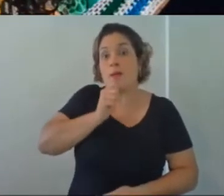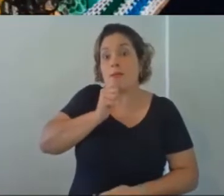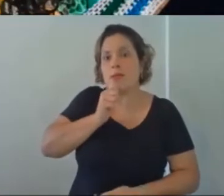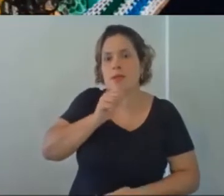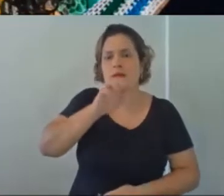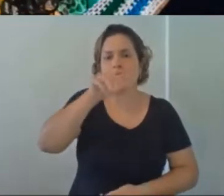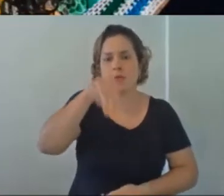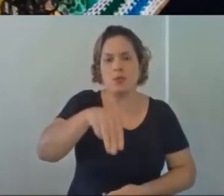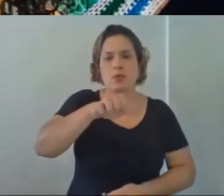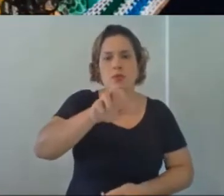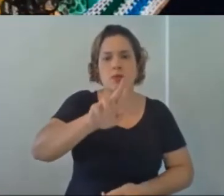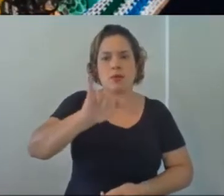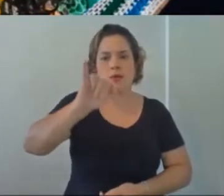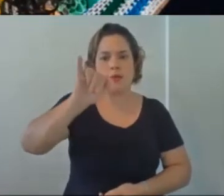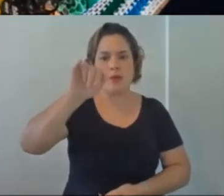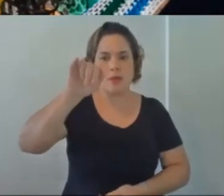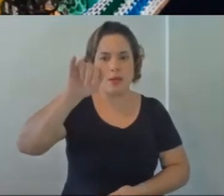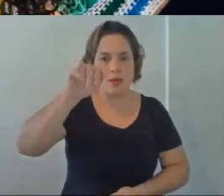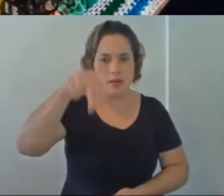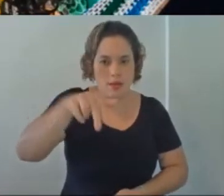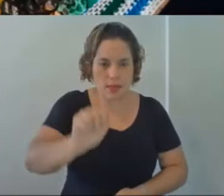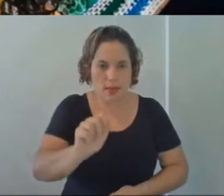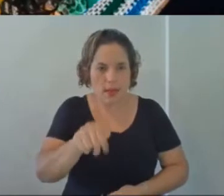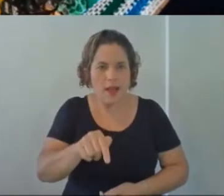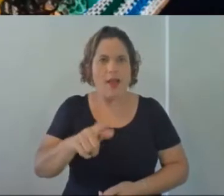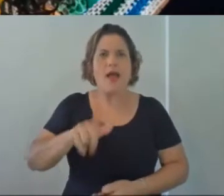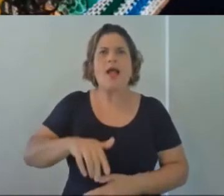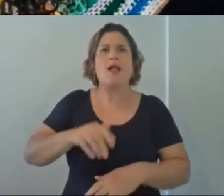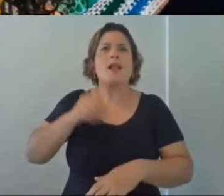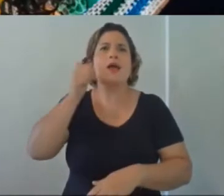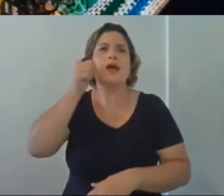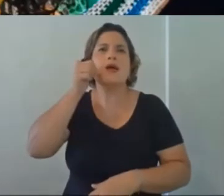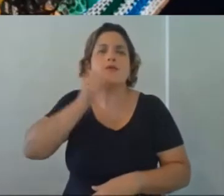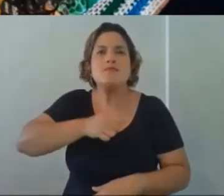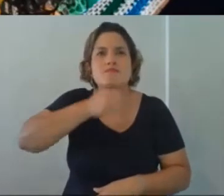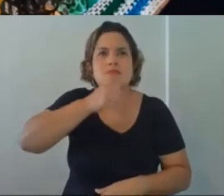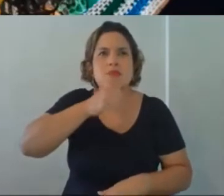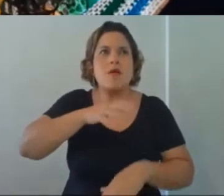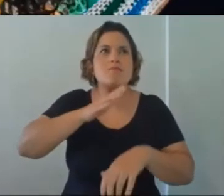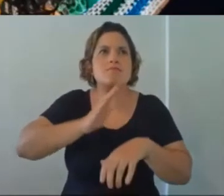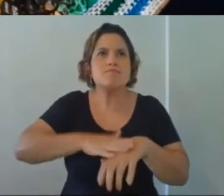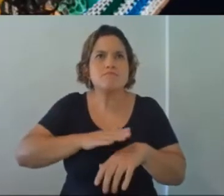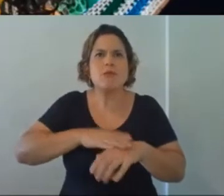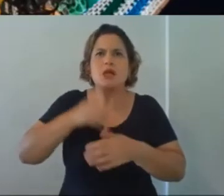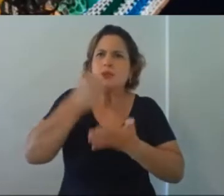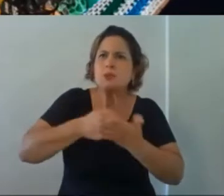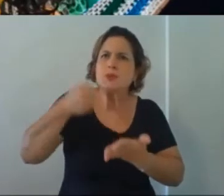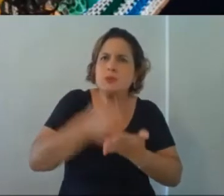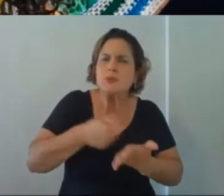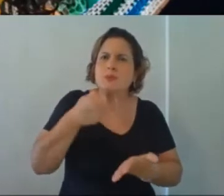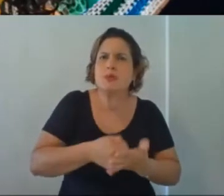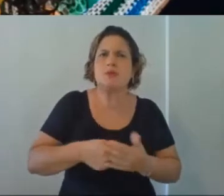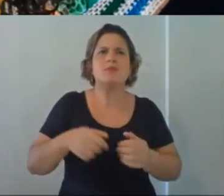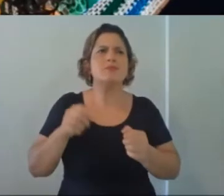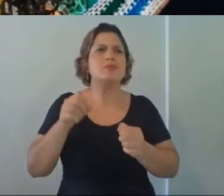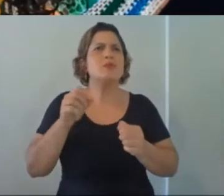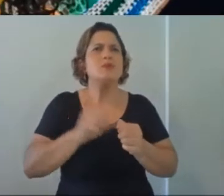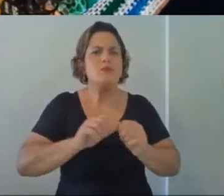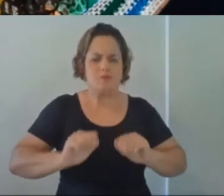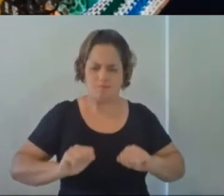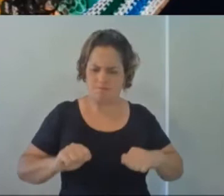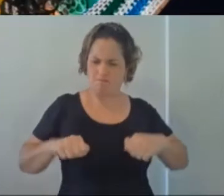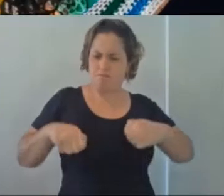é uma das anciãs mais ativas que fez parte do movimento